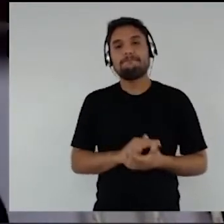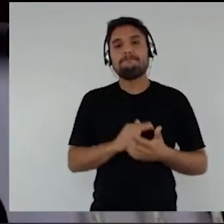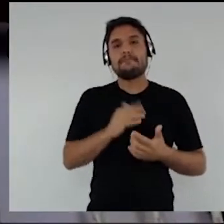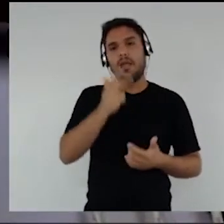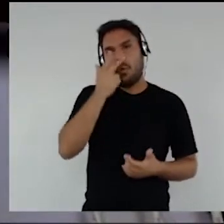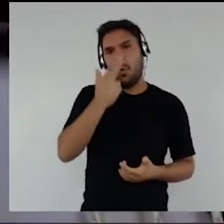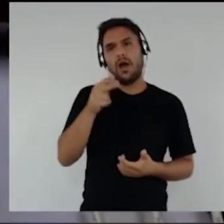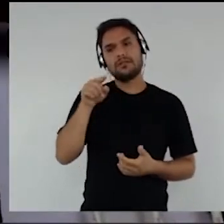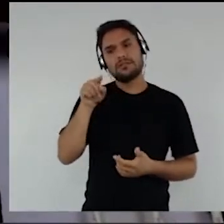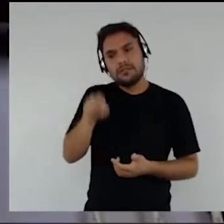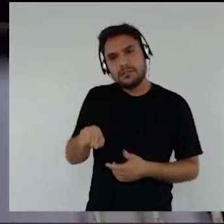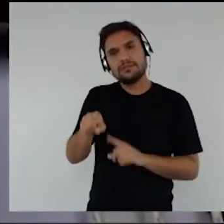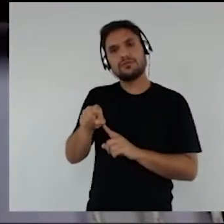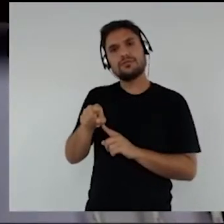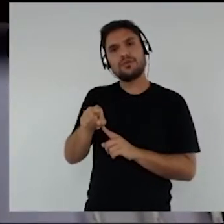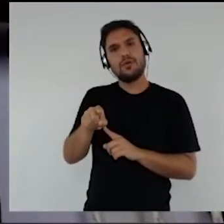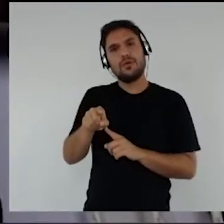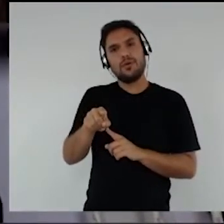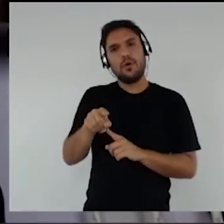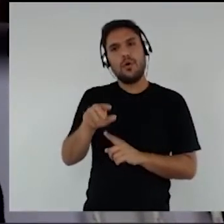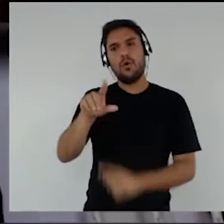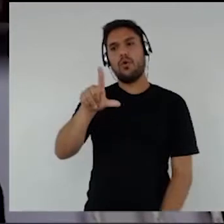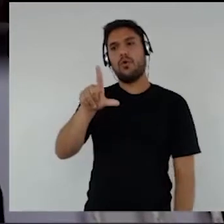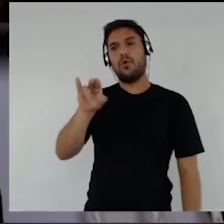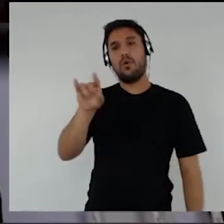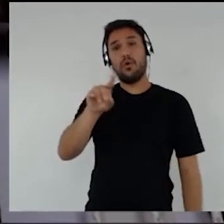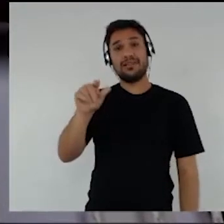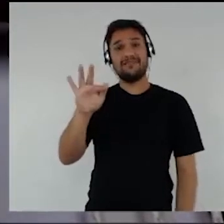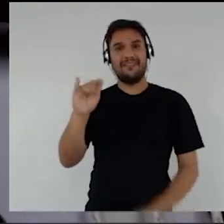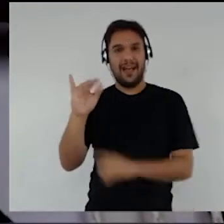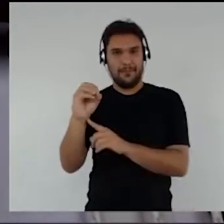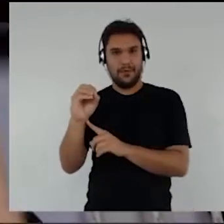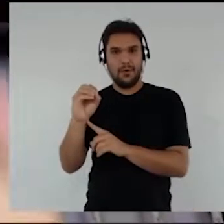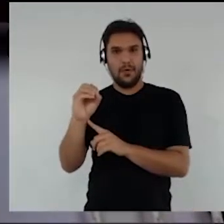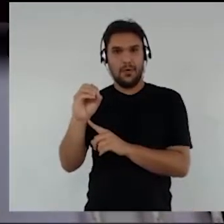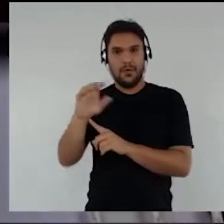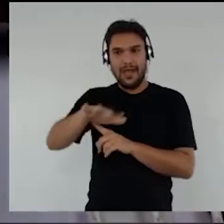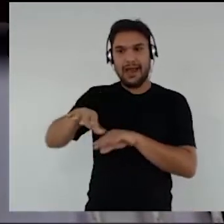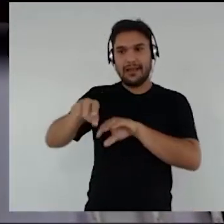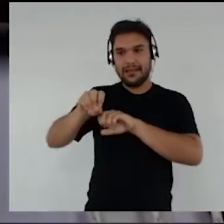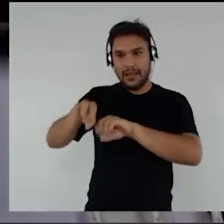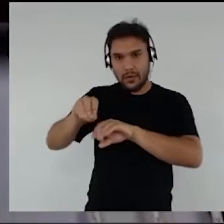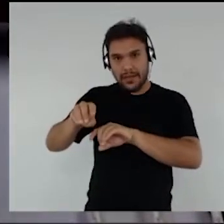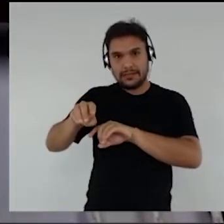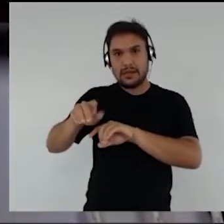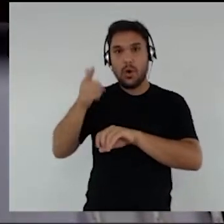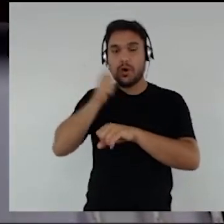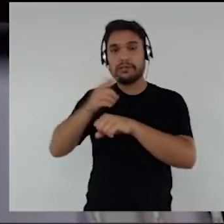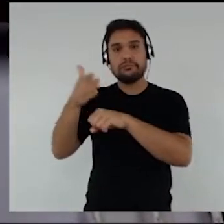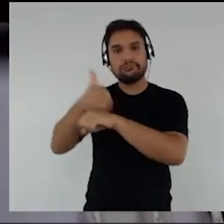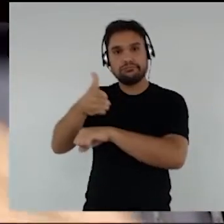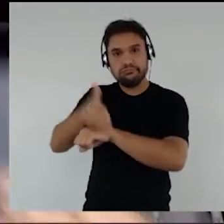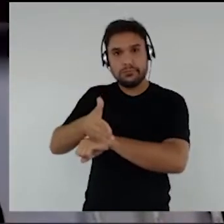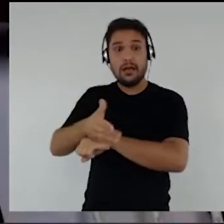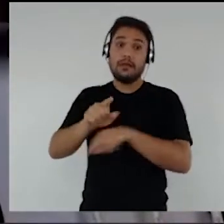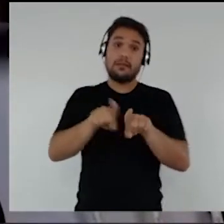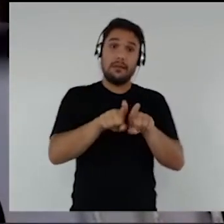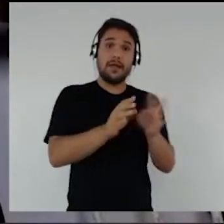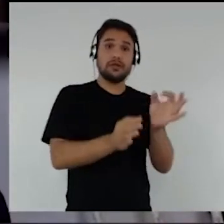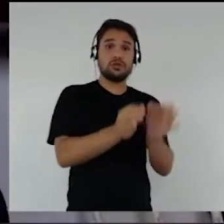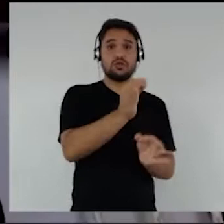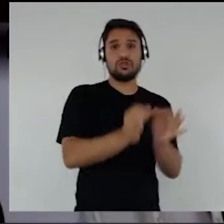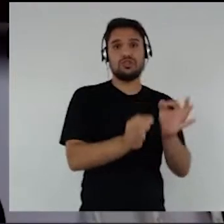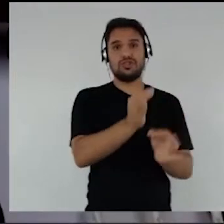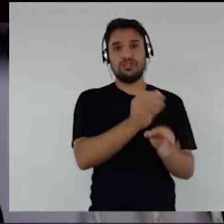mesma evolução feita ali pelo professor Luiz Flávio Gomes na educação. É uma democratização do acesso à justiça